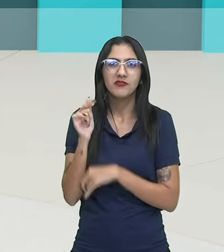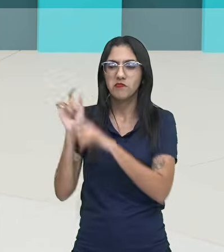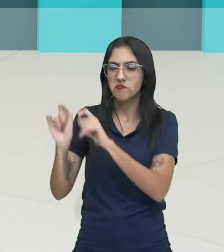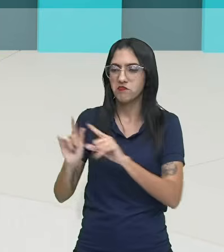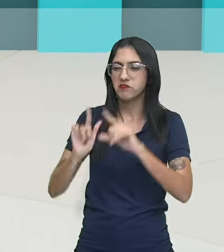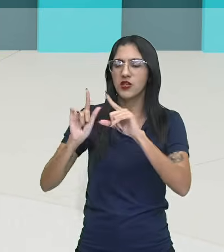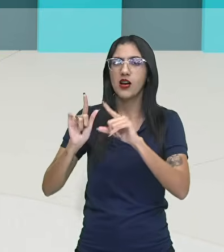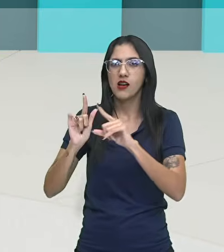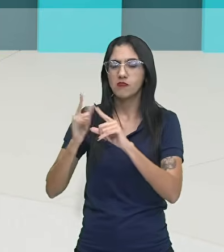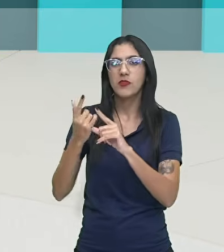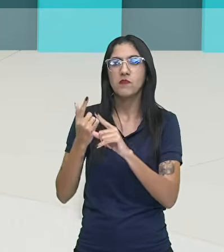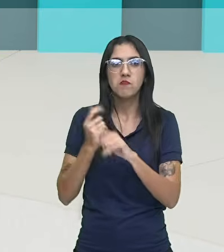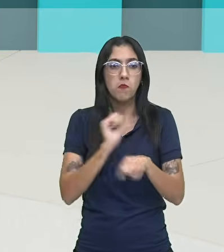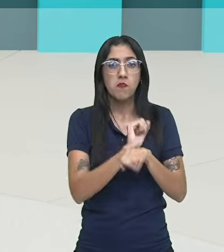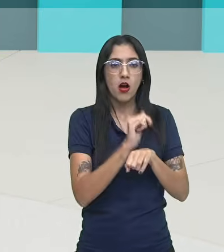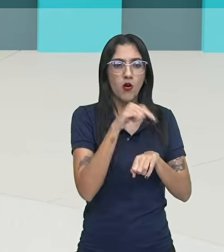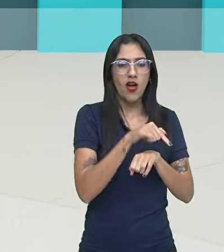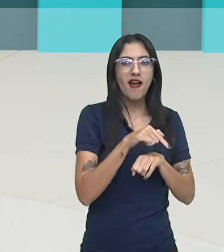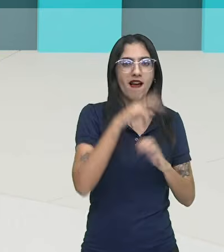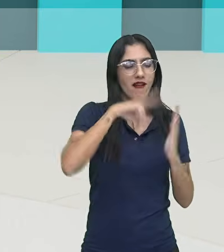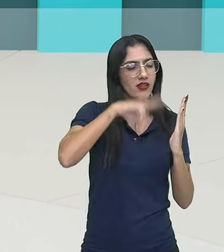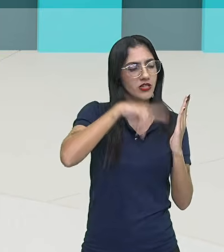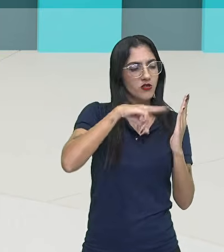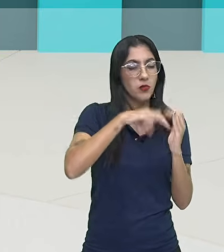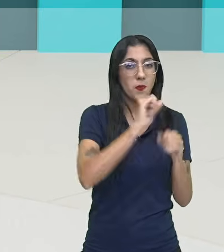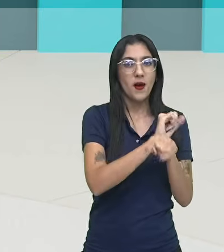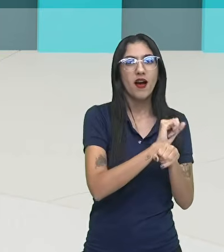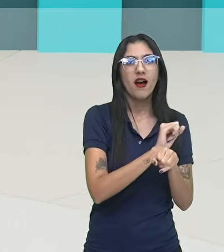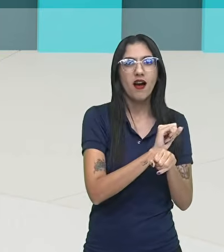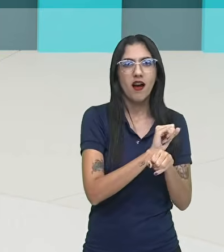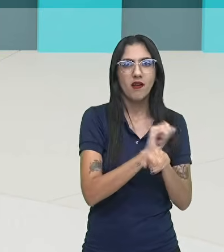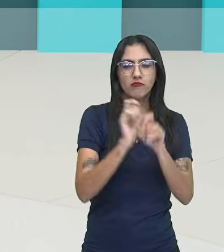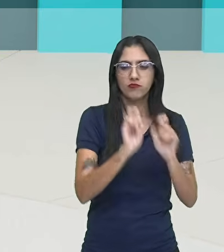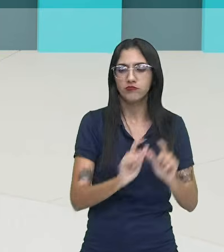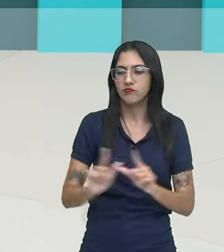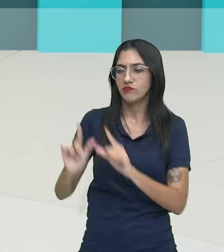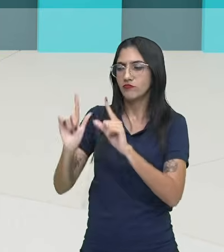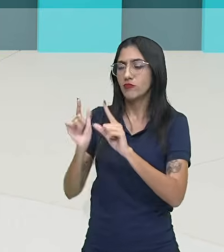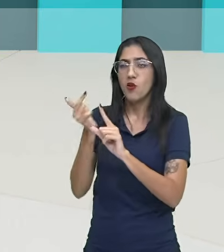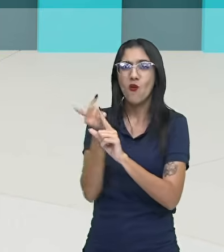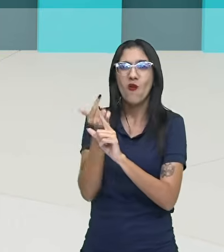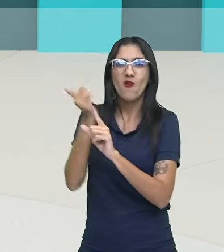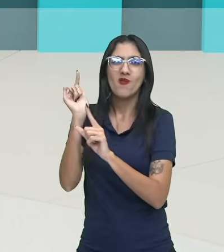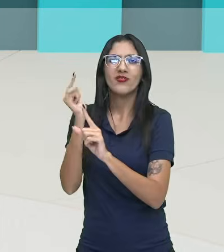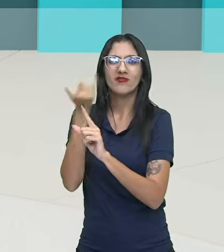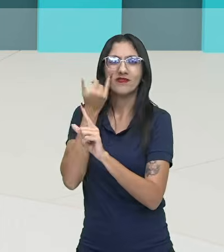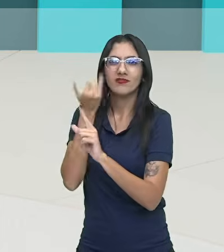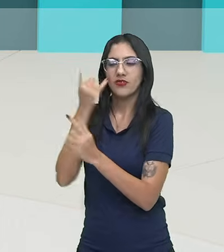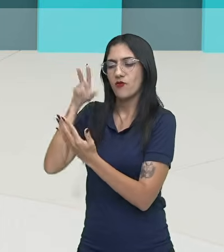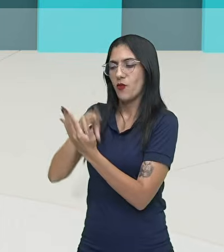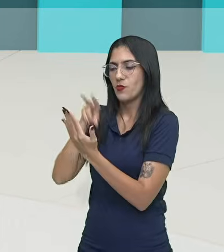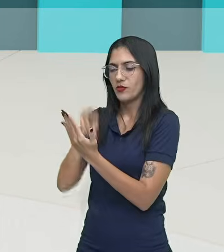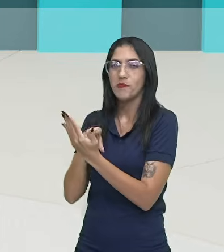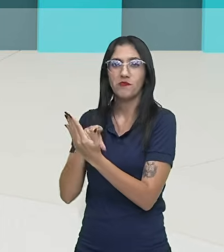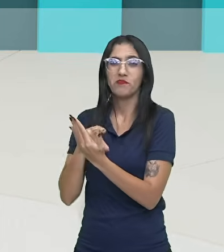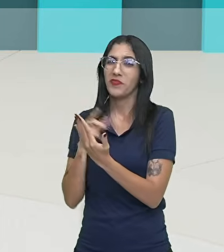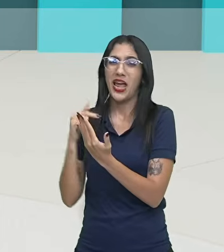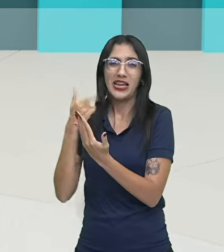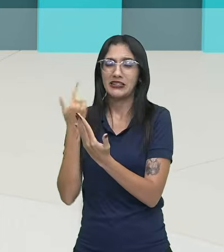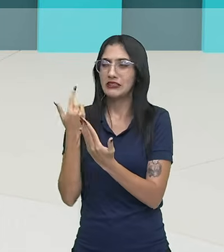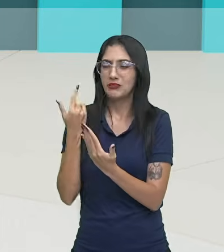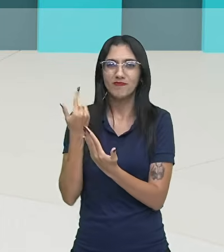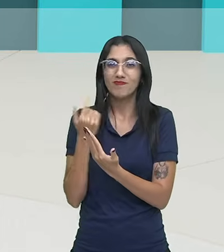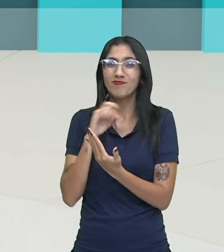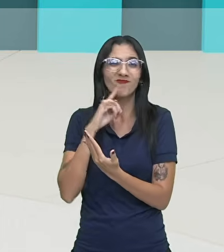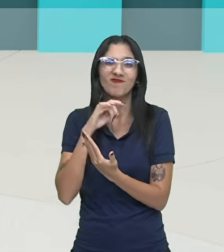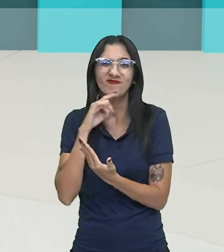página, ou seja, você parou a leitura que você estava fazendo para fazer uma outra leitura. E aí a gente não consegue ler o